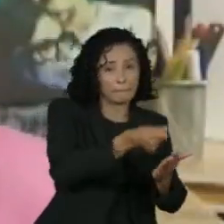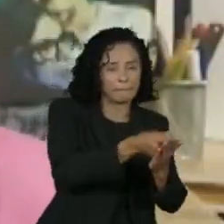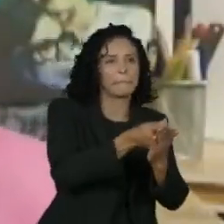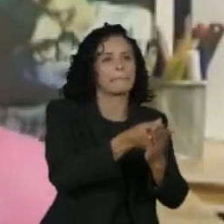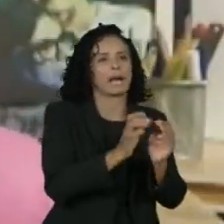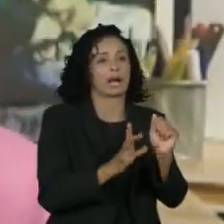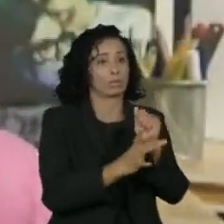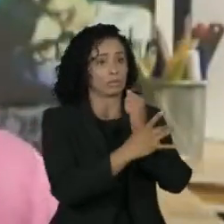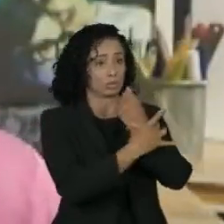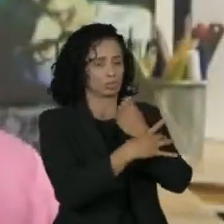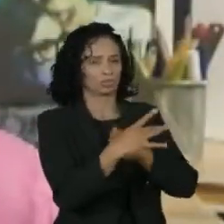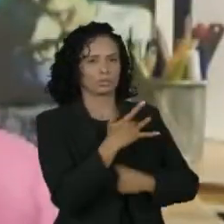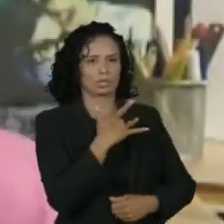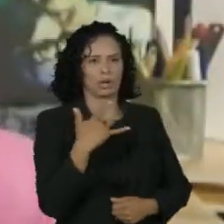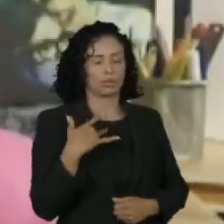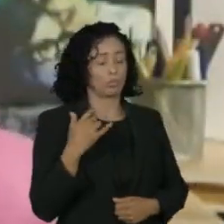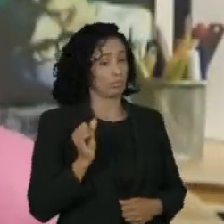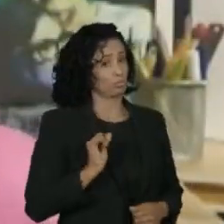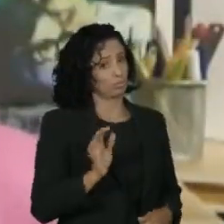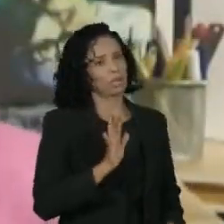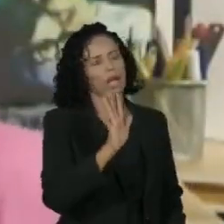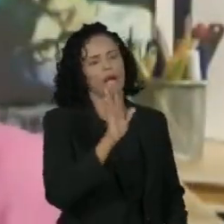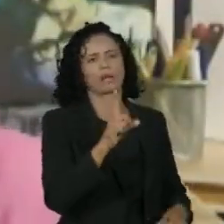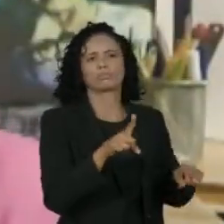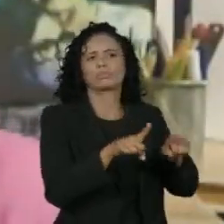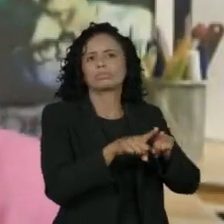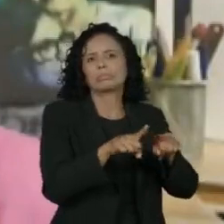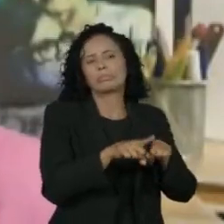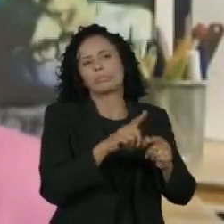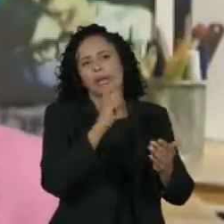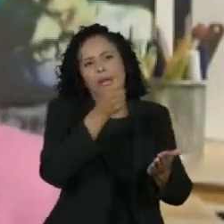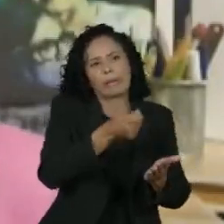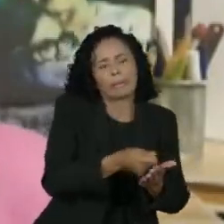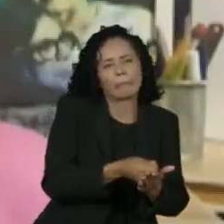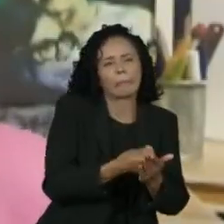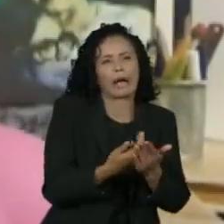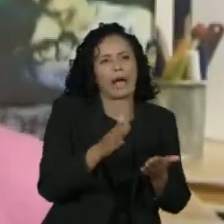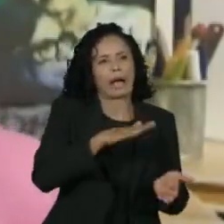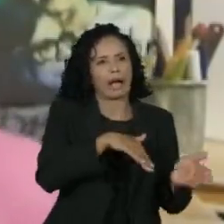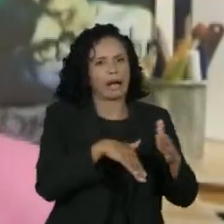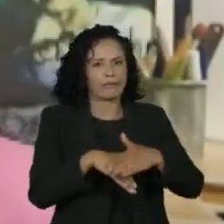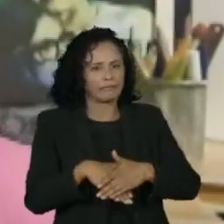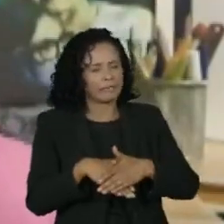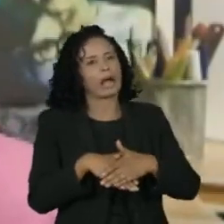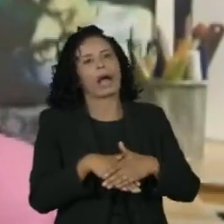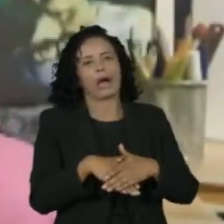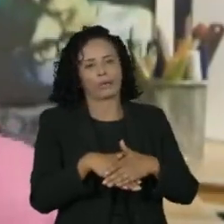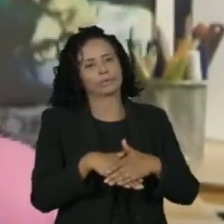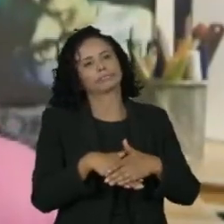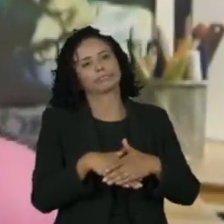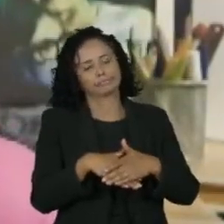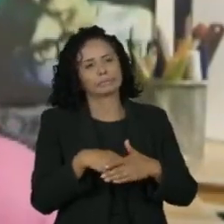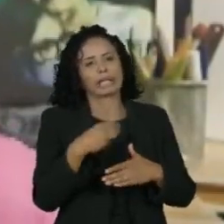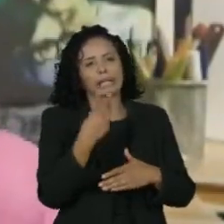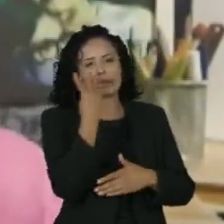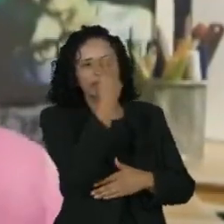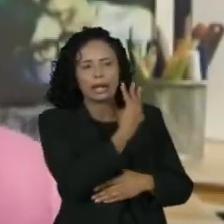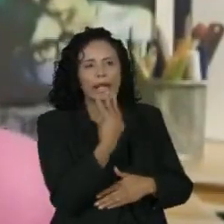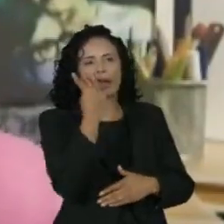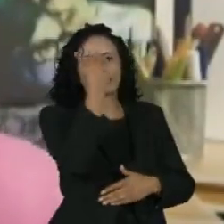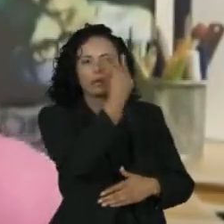que é caro, nós pagamos fraldas que ela usa, tem que trocar fraldas de 3 em 3